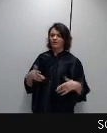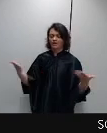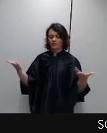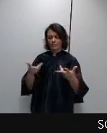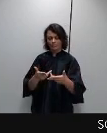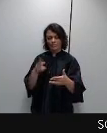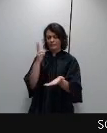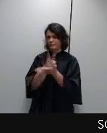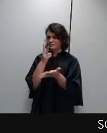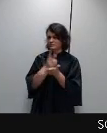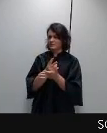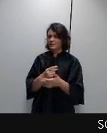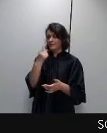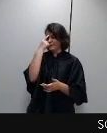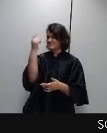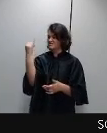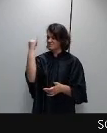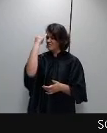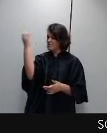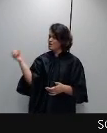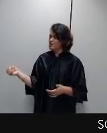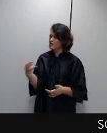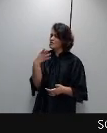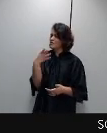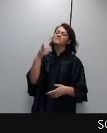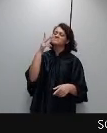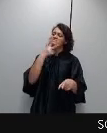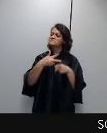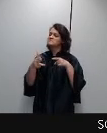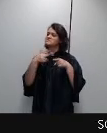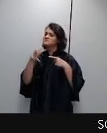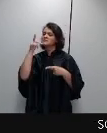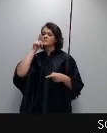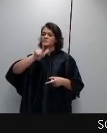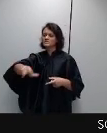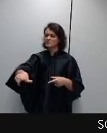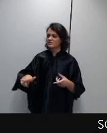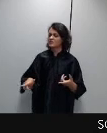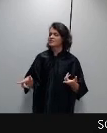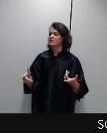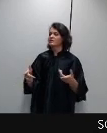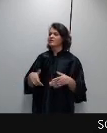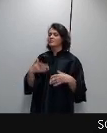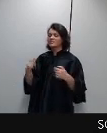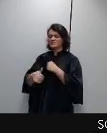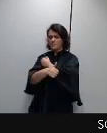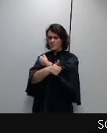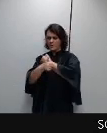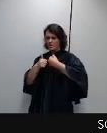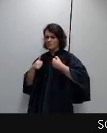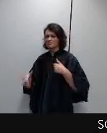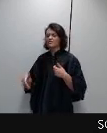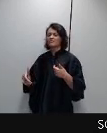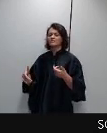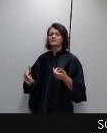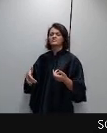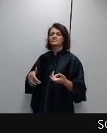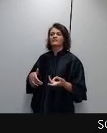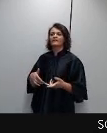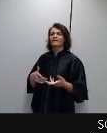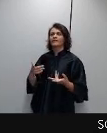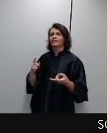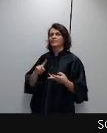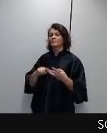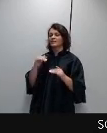pelas conquistas de outras ciências elevação do pensamento jurídico pela moralidade que adquiriu os controles pela